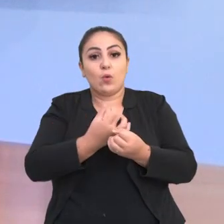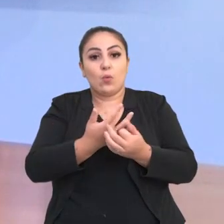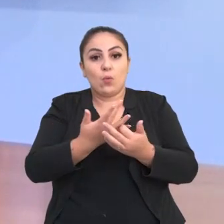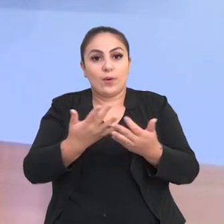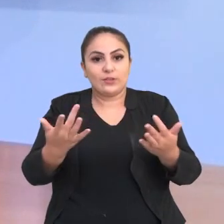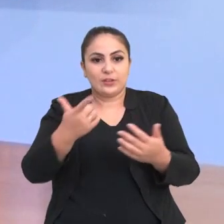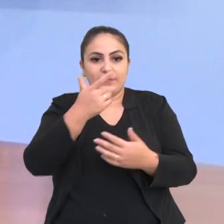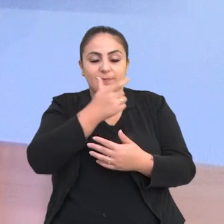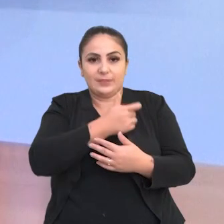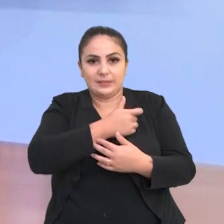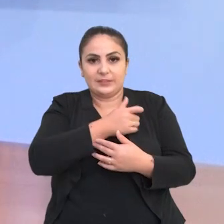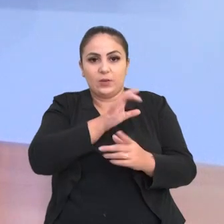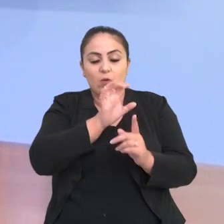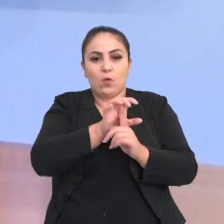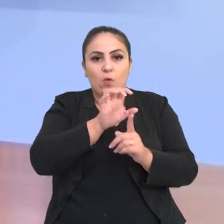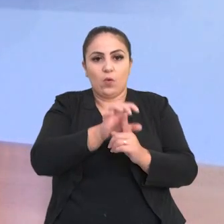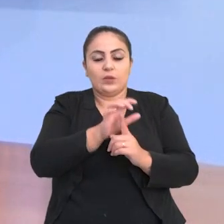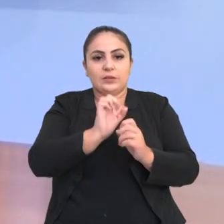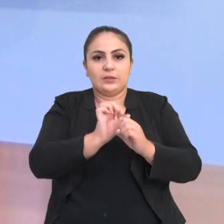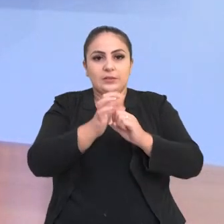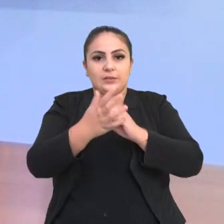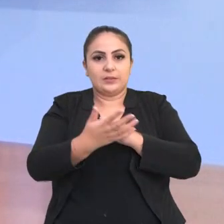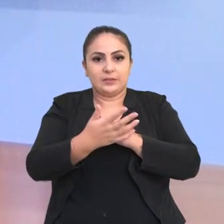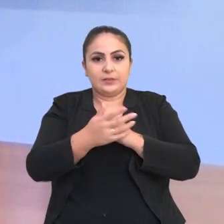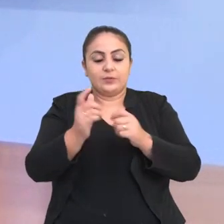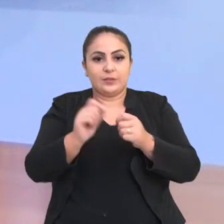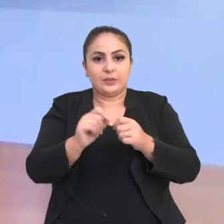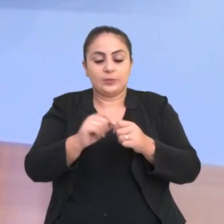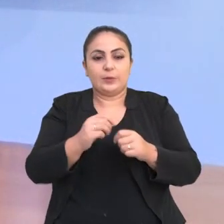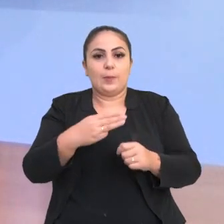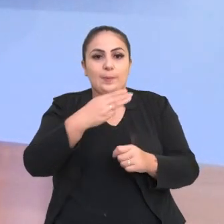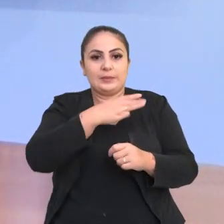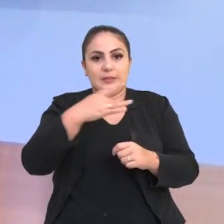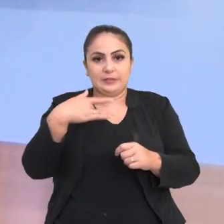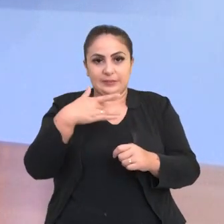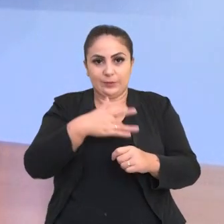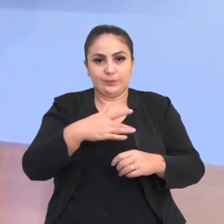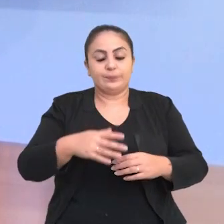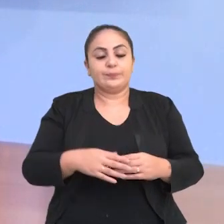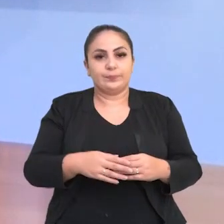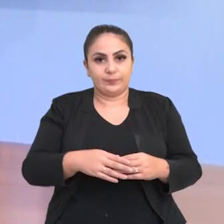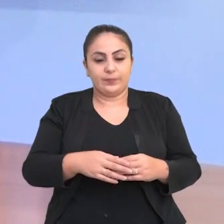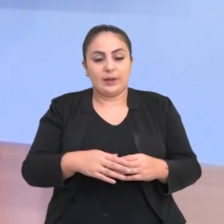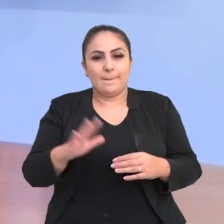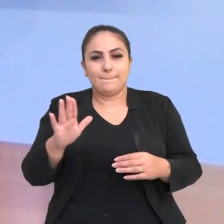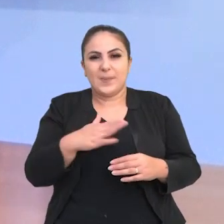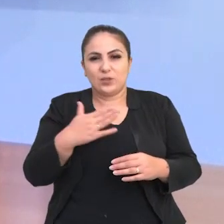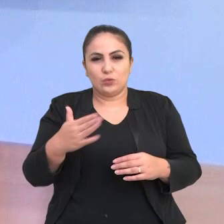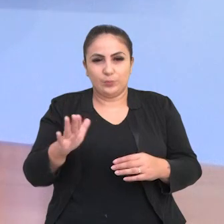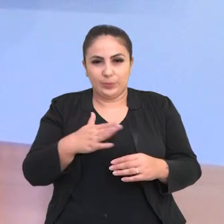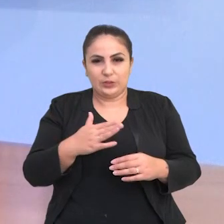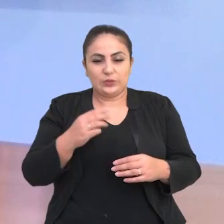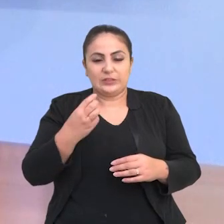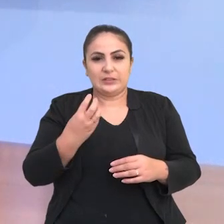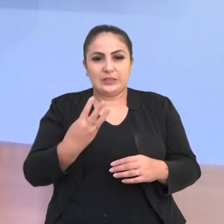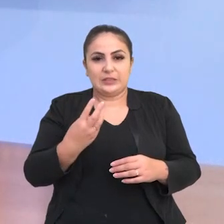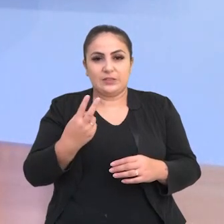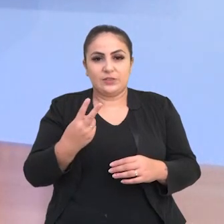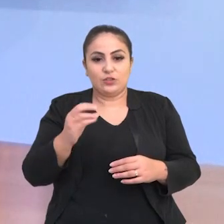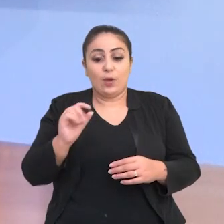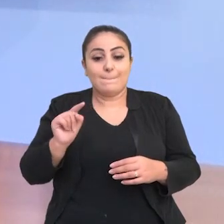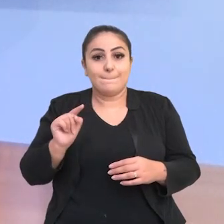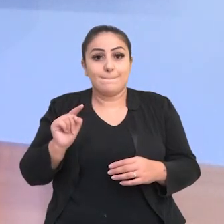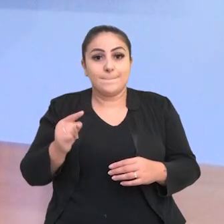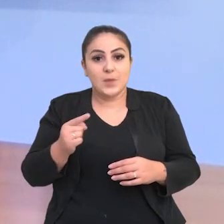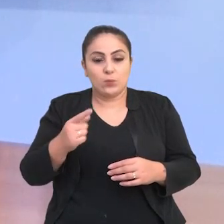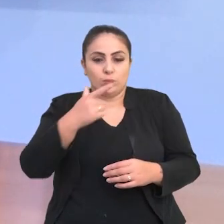segunda maior quantidade de vacinas contra a Covid repassada pelo Ministério da Saúde. Cerca de